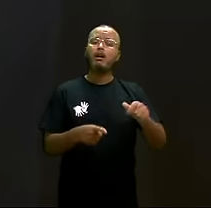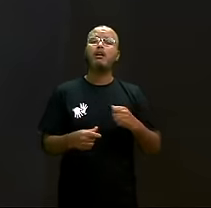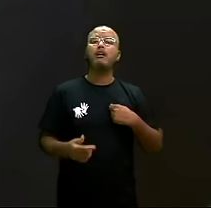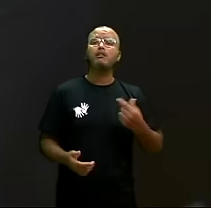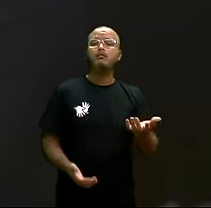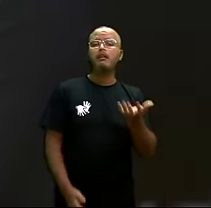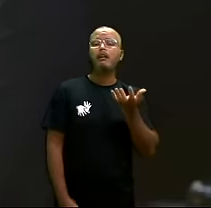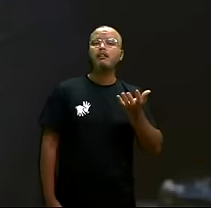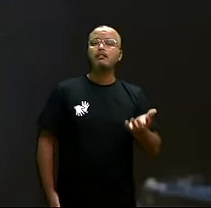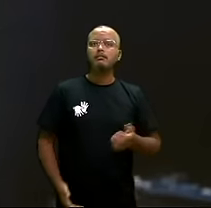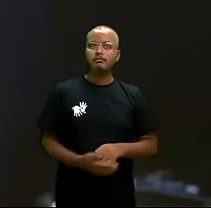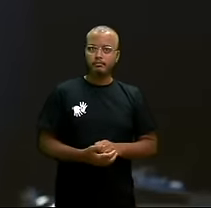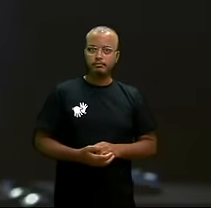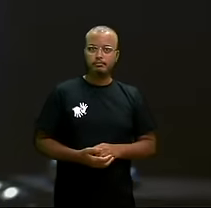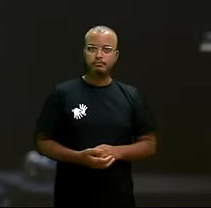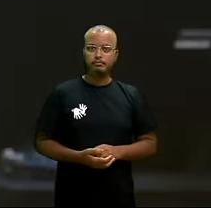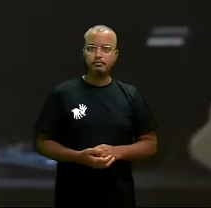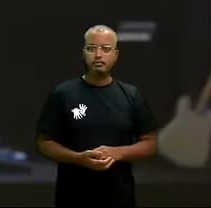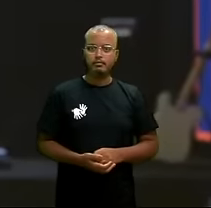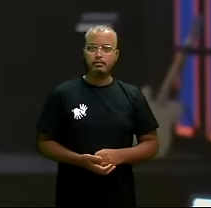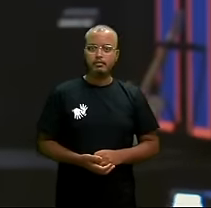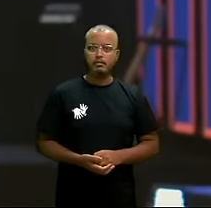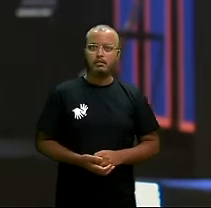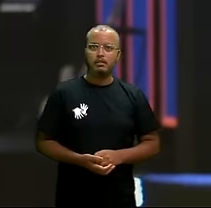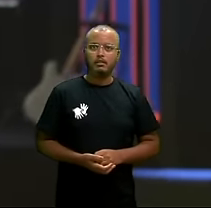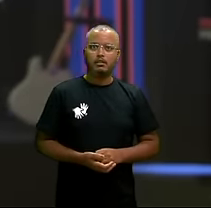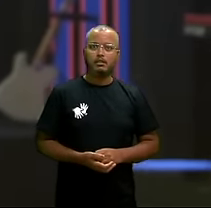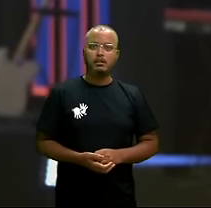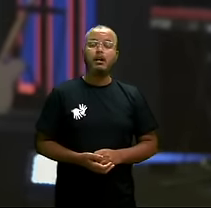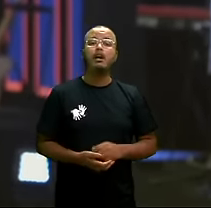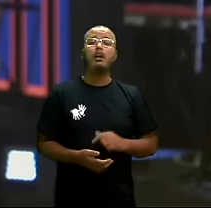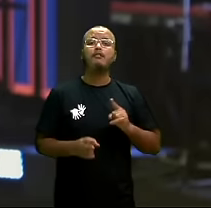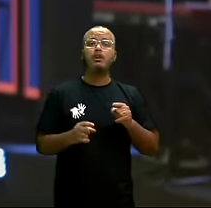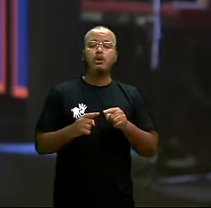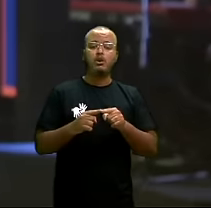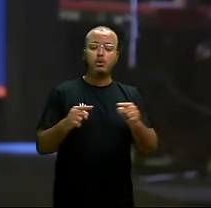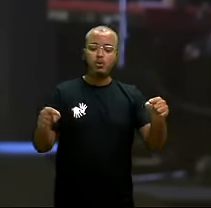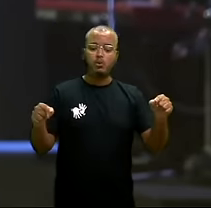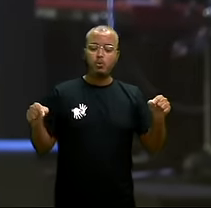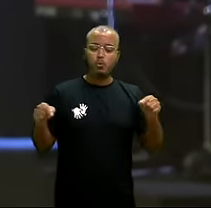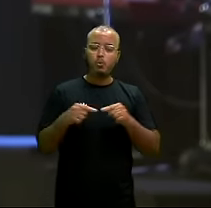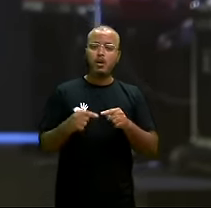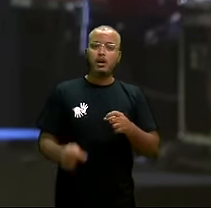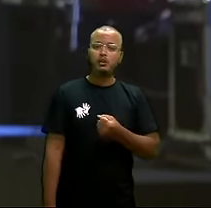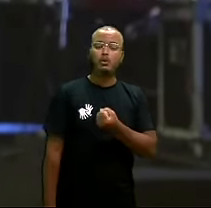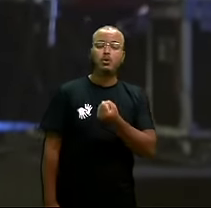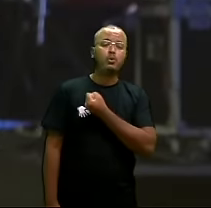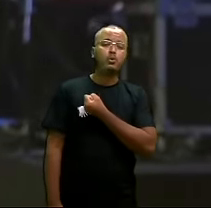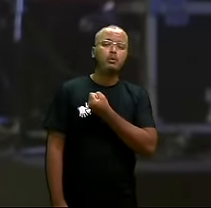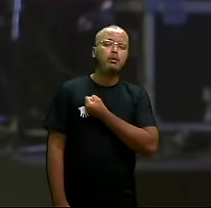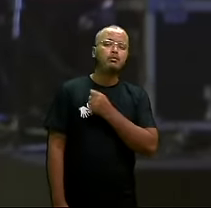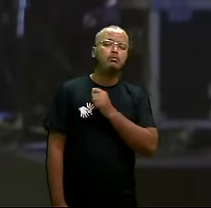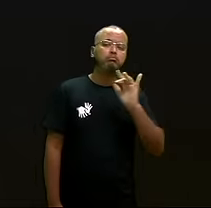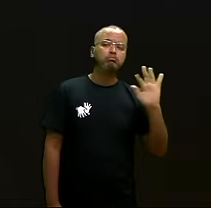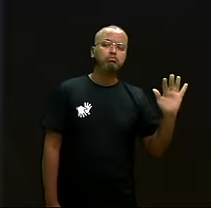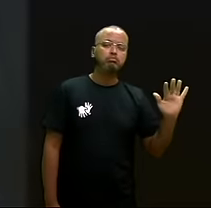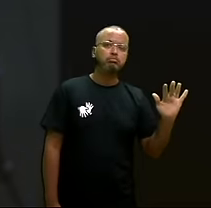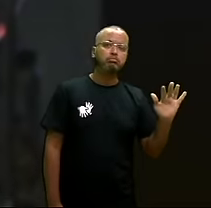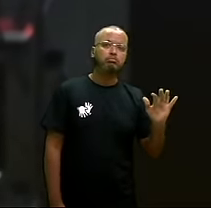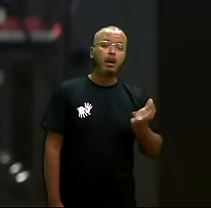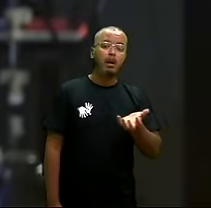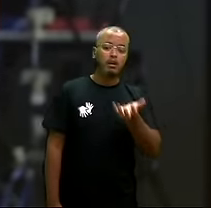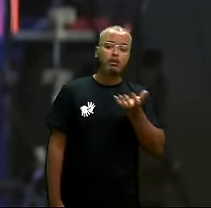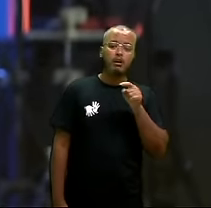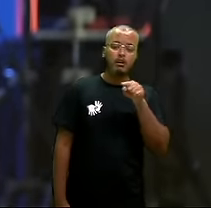Paul McCartney. Aí ela, quarto, Sarah Hannah Bravo. Aí eu falei, me dá esse quarto